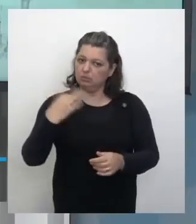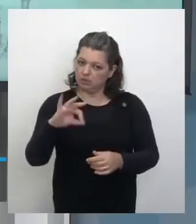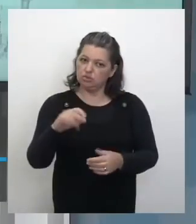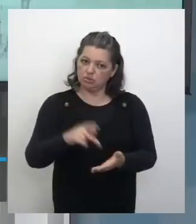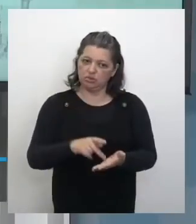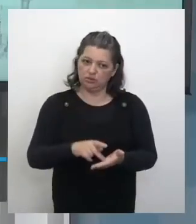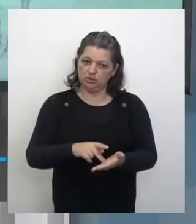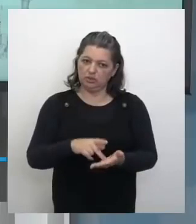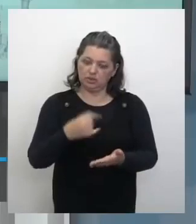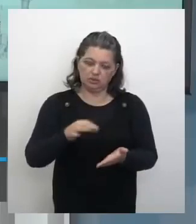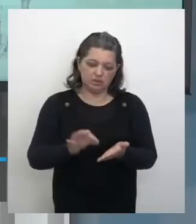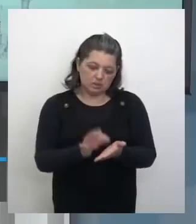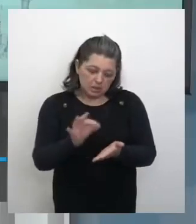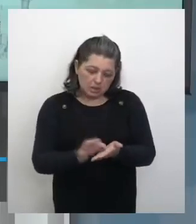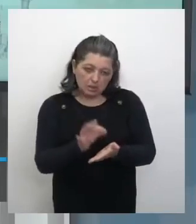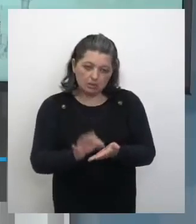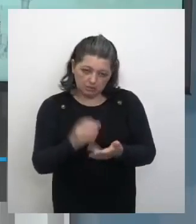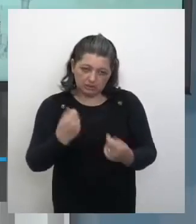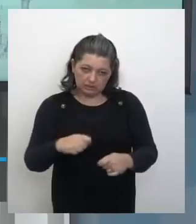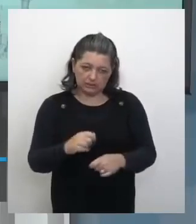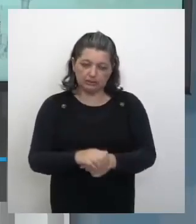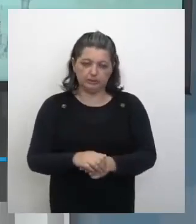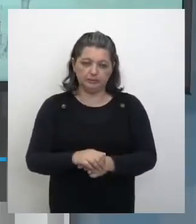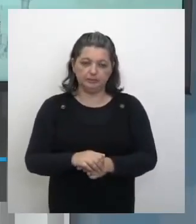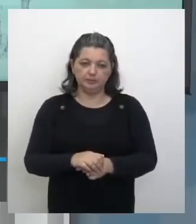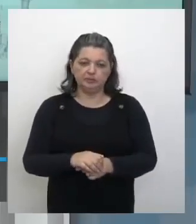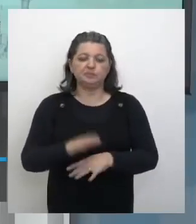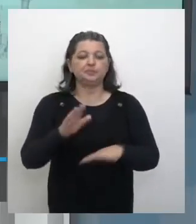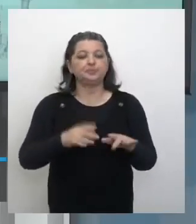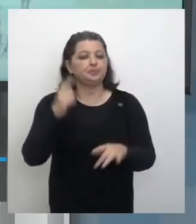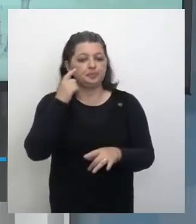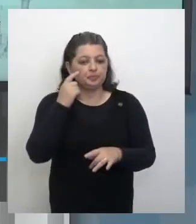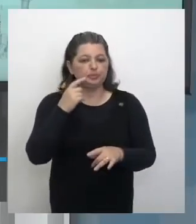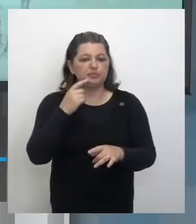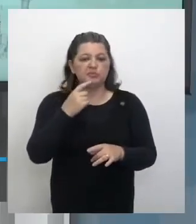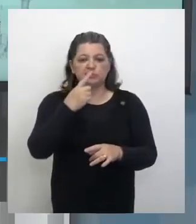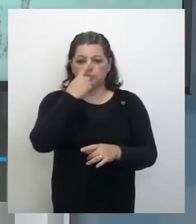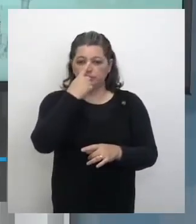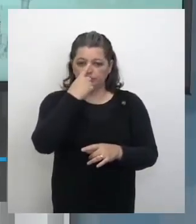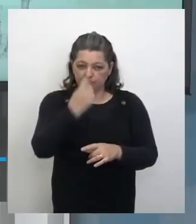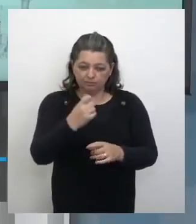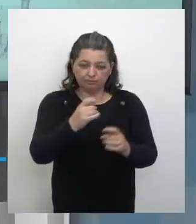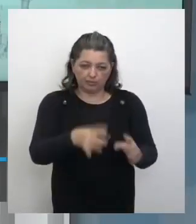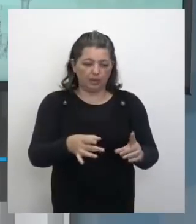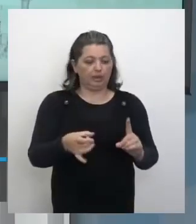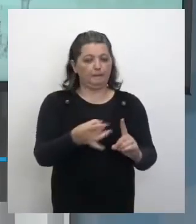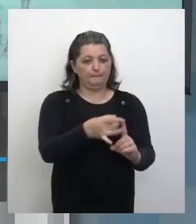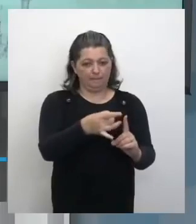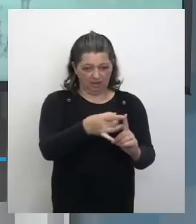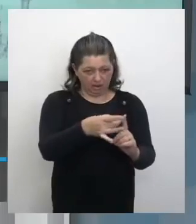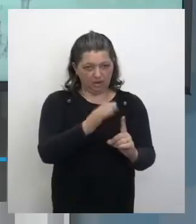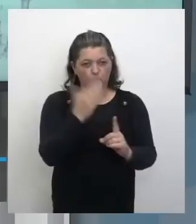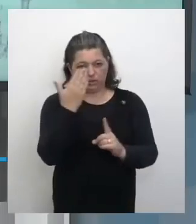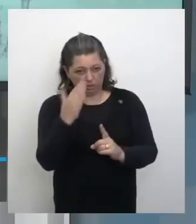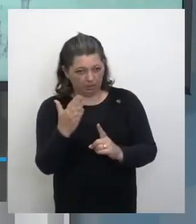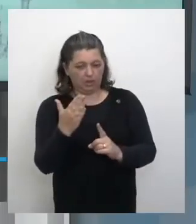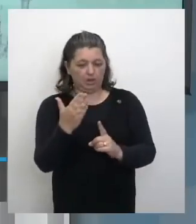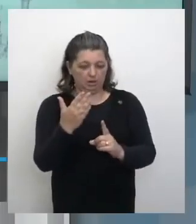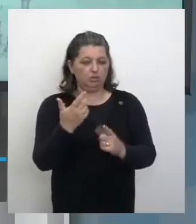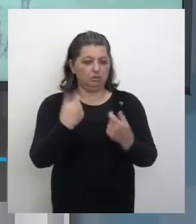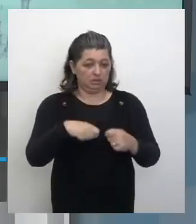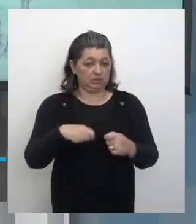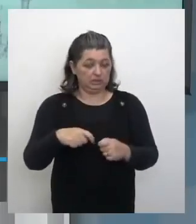tem que dar ponto. Então, esse costume de não jogar a vidraria de qualquer jeito no lixo, a gente pode levar até para a casa da